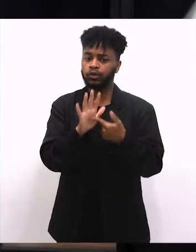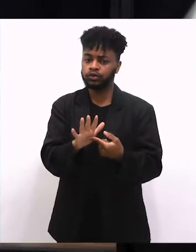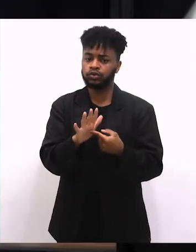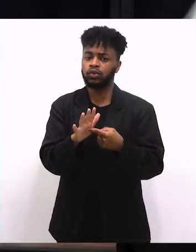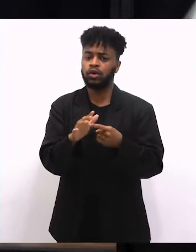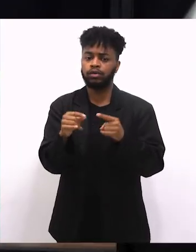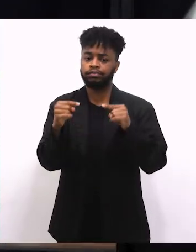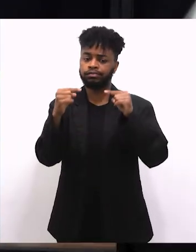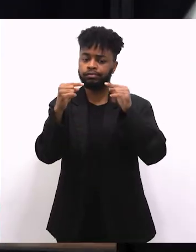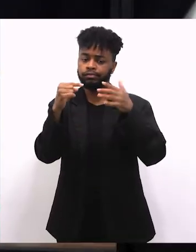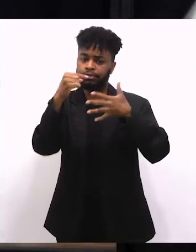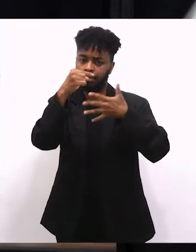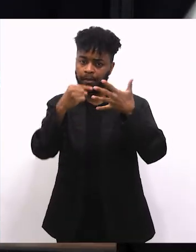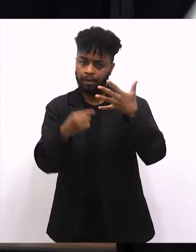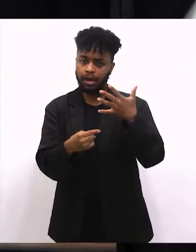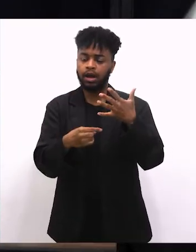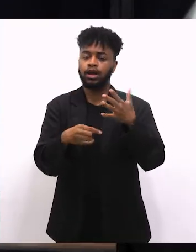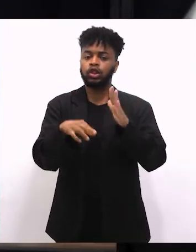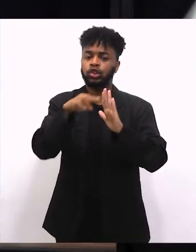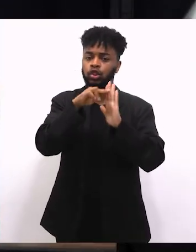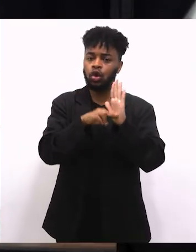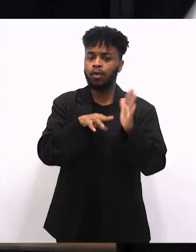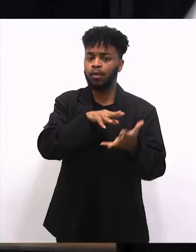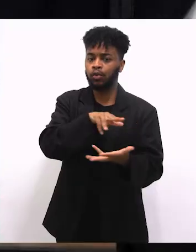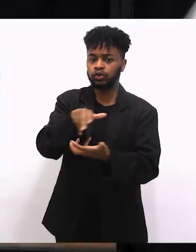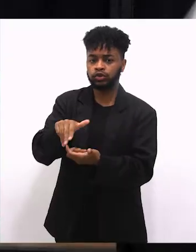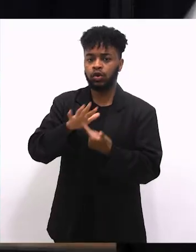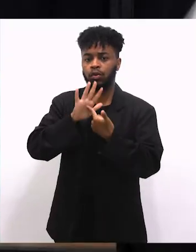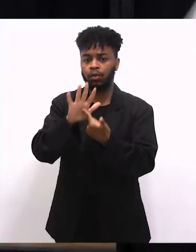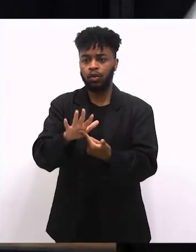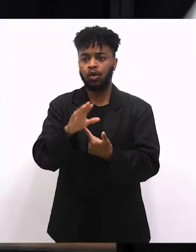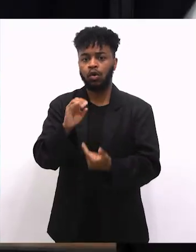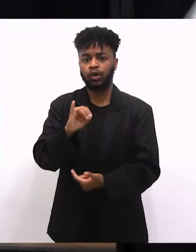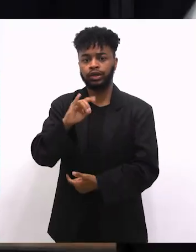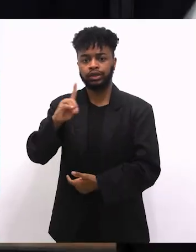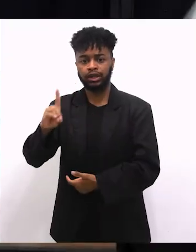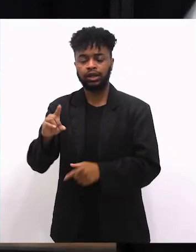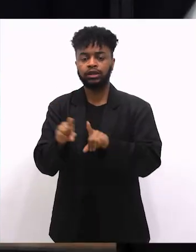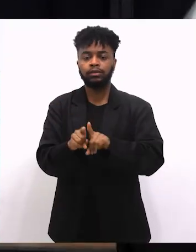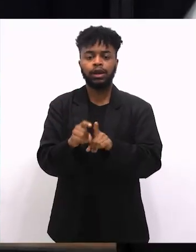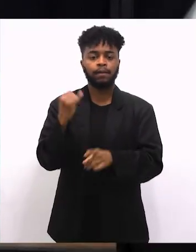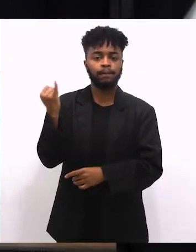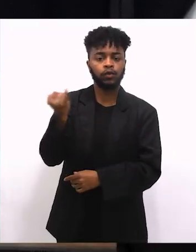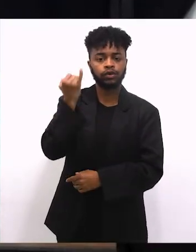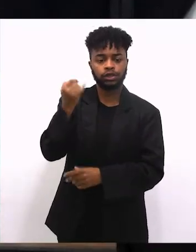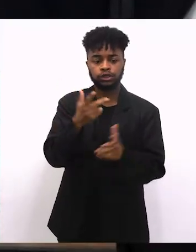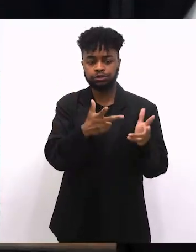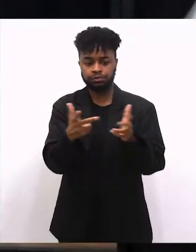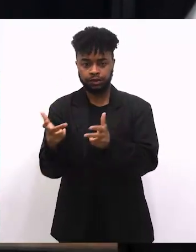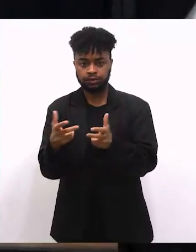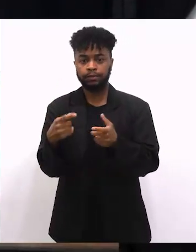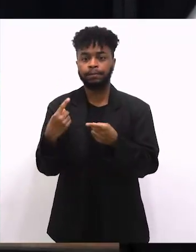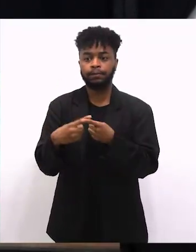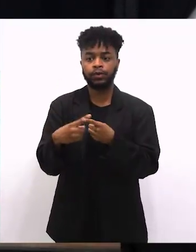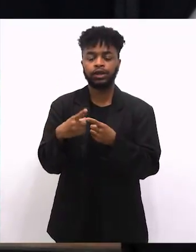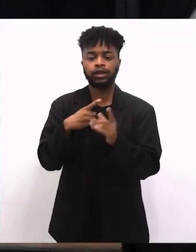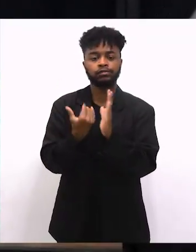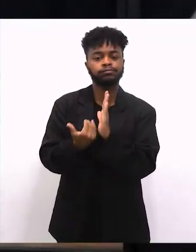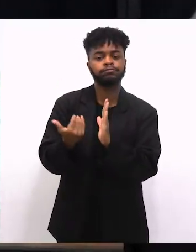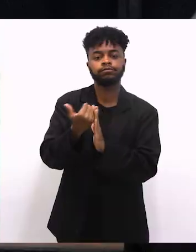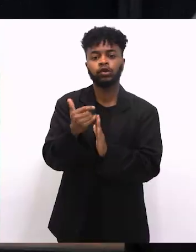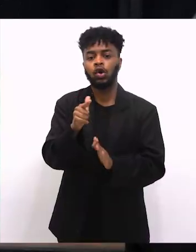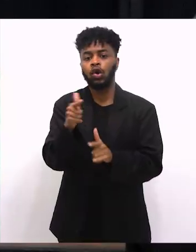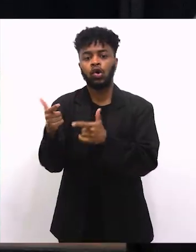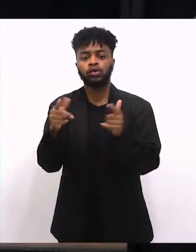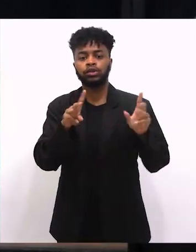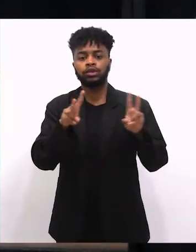parametrizou juridicamente, trazendo as normativas internacionais da OIT, que são importantes a serem consideradas, para além daquelas